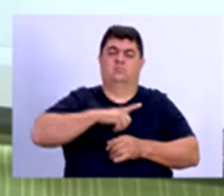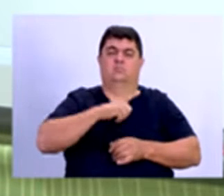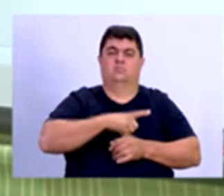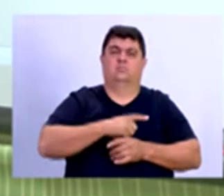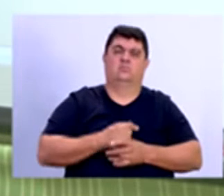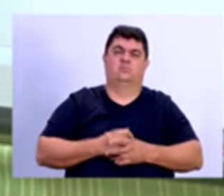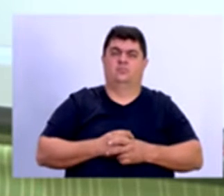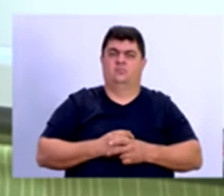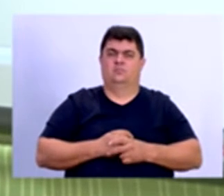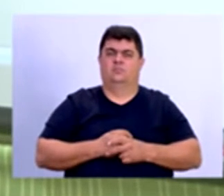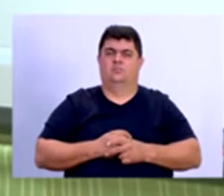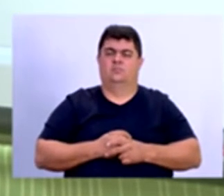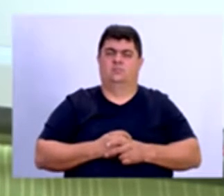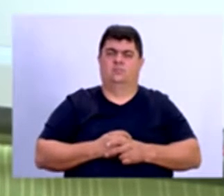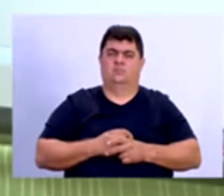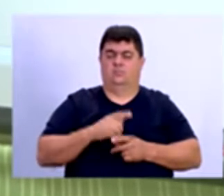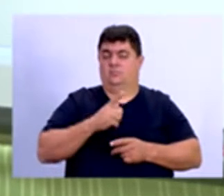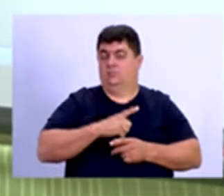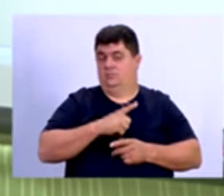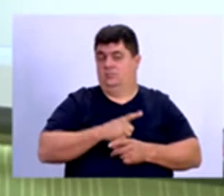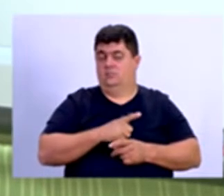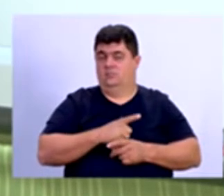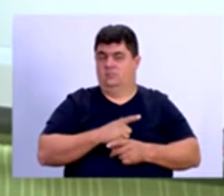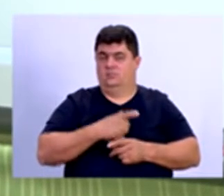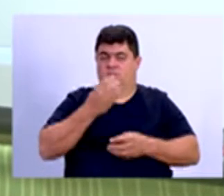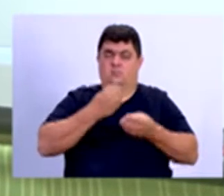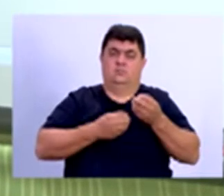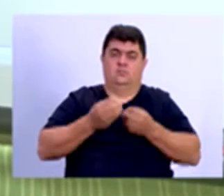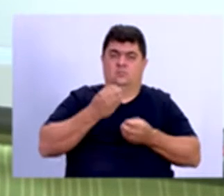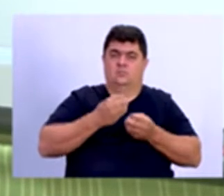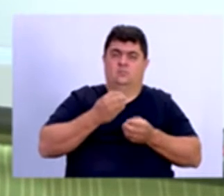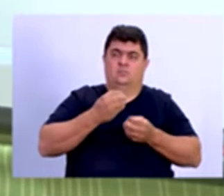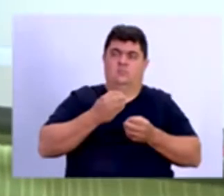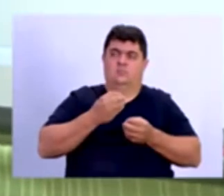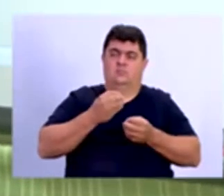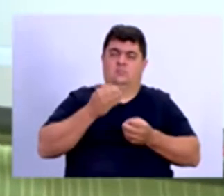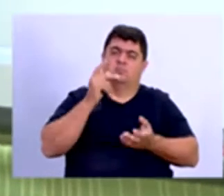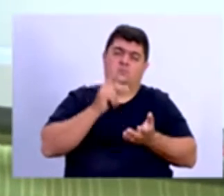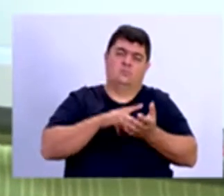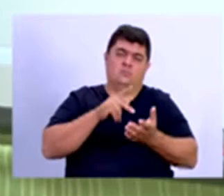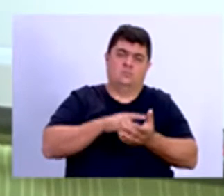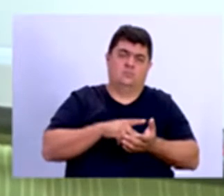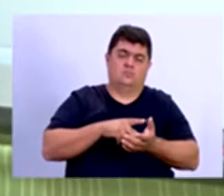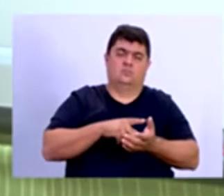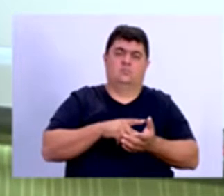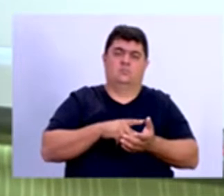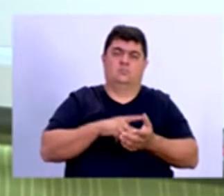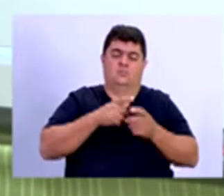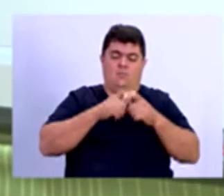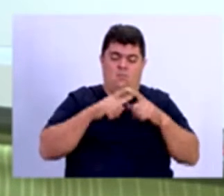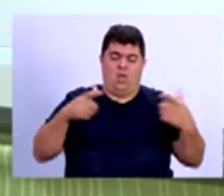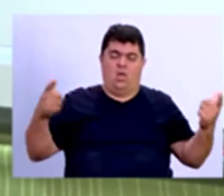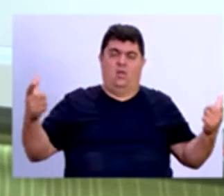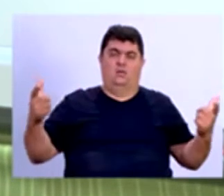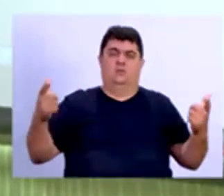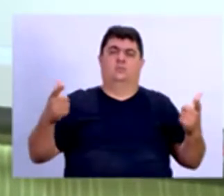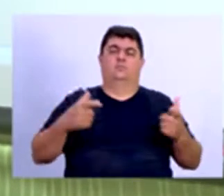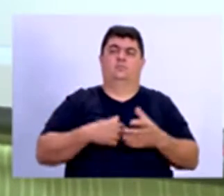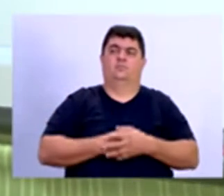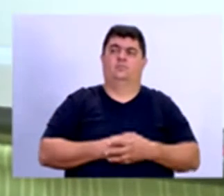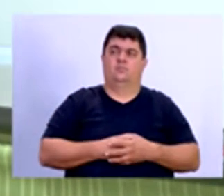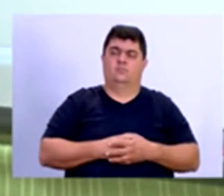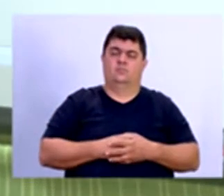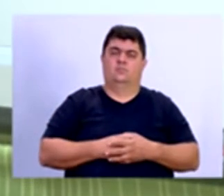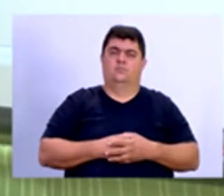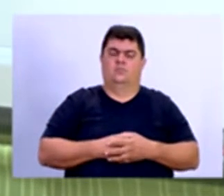na internet brasil e aí como que ela é de fato se expandiu aqui no brasil